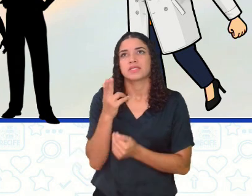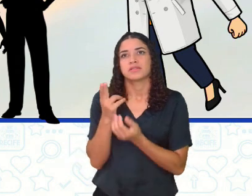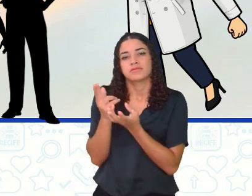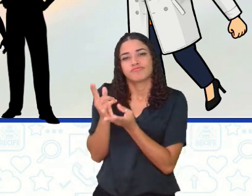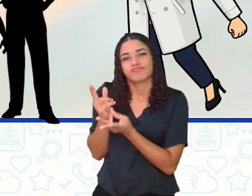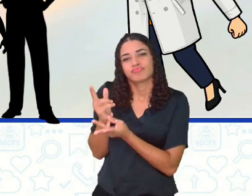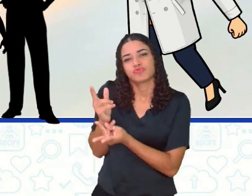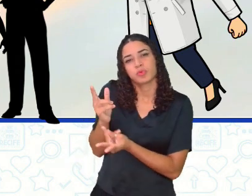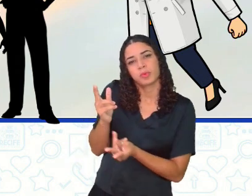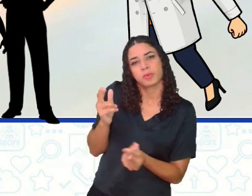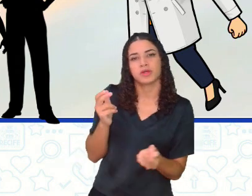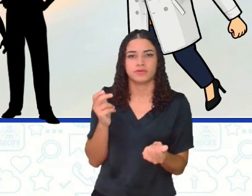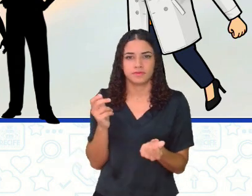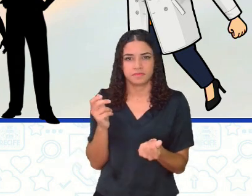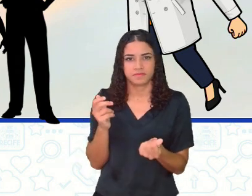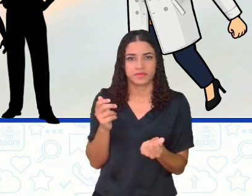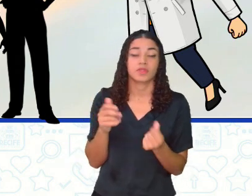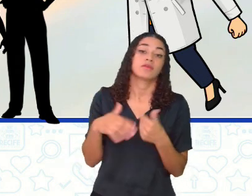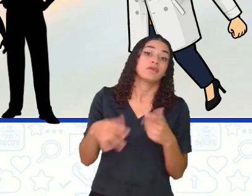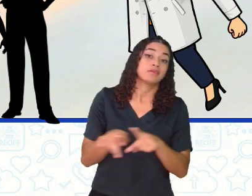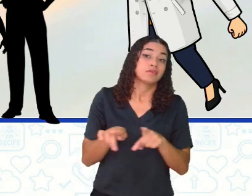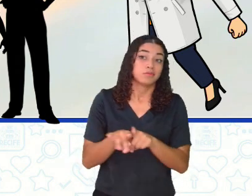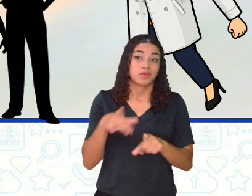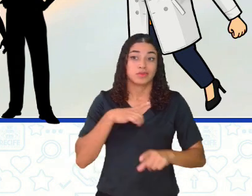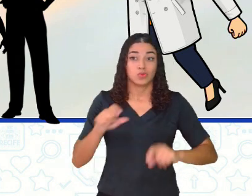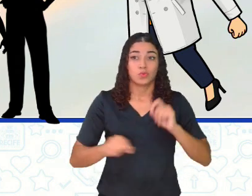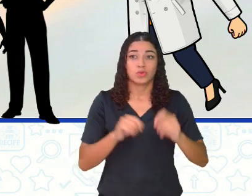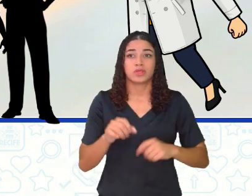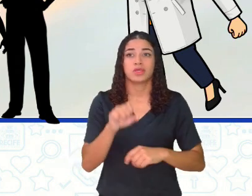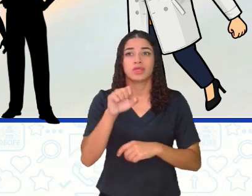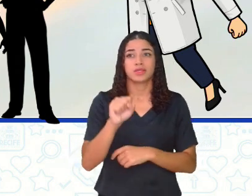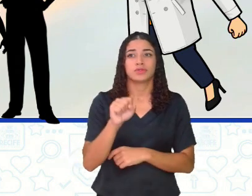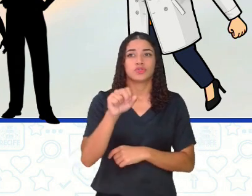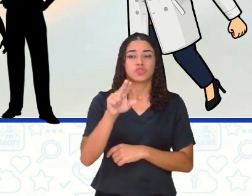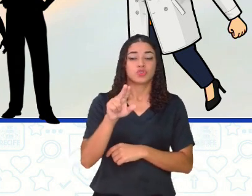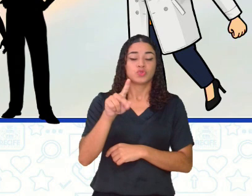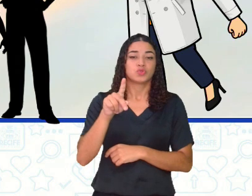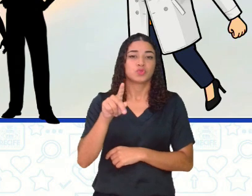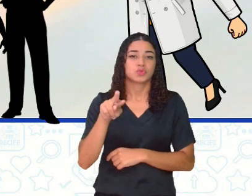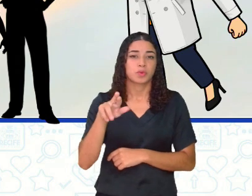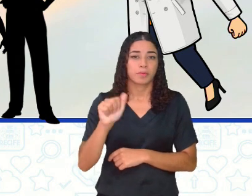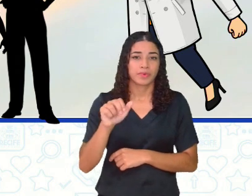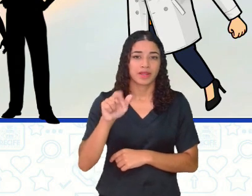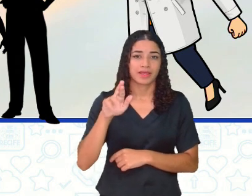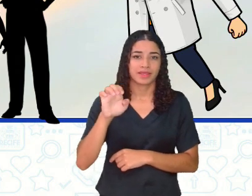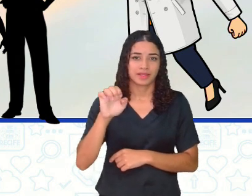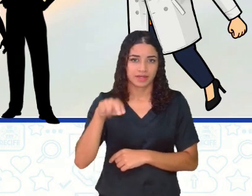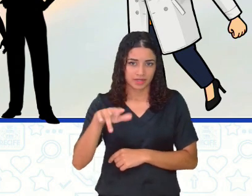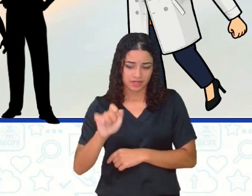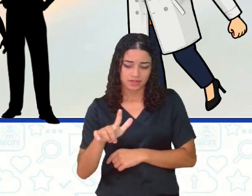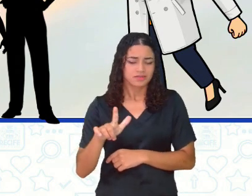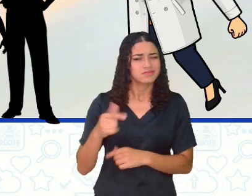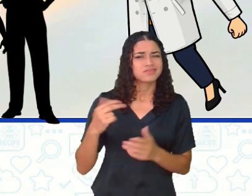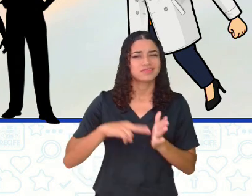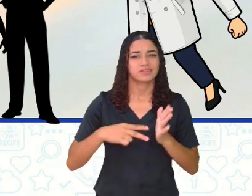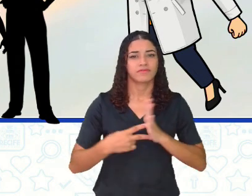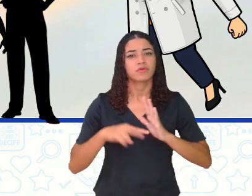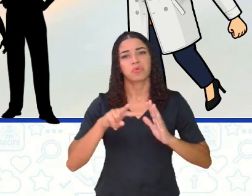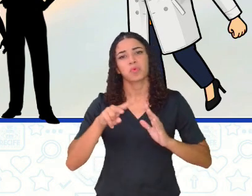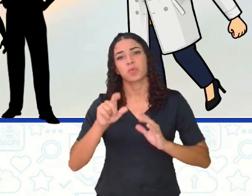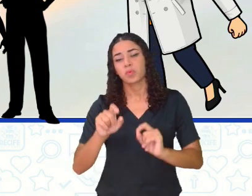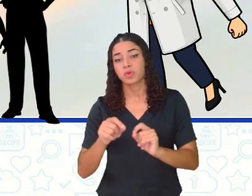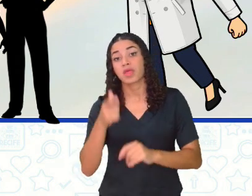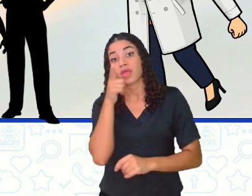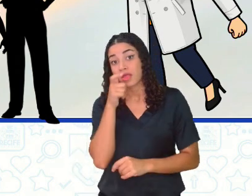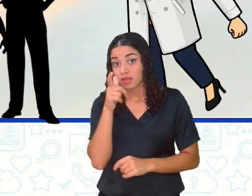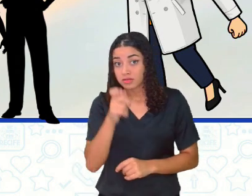sua função. Tem também as suprarrenais, a questão aí da suprarrenal, bem interessante, que a gente vai ver a